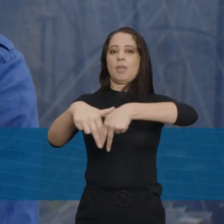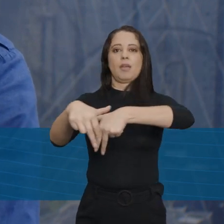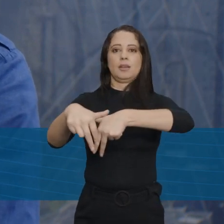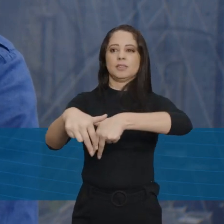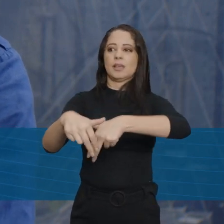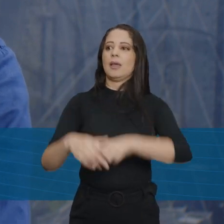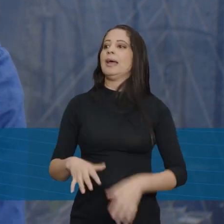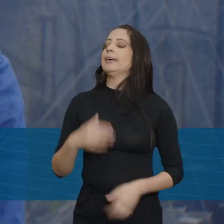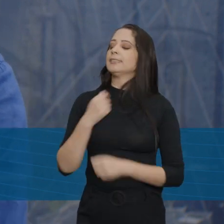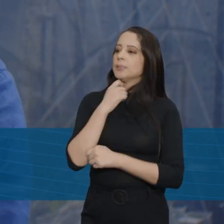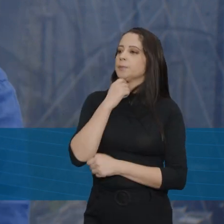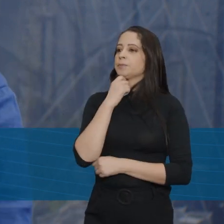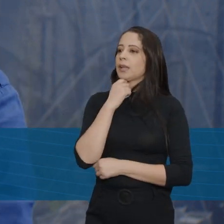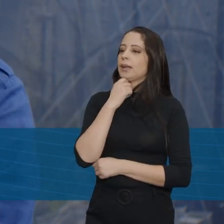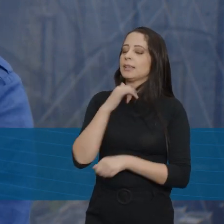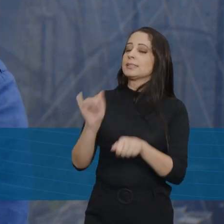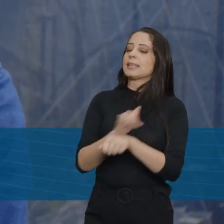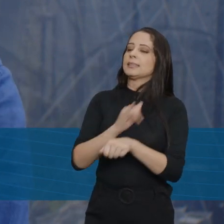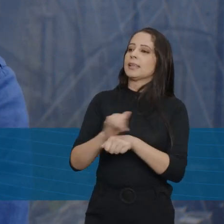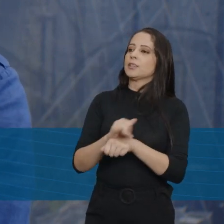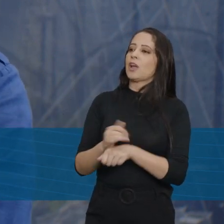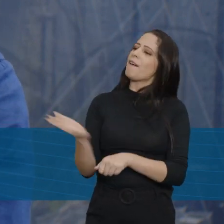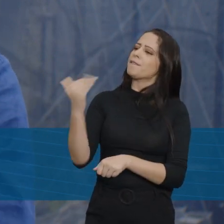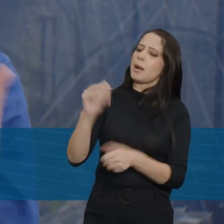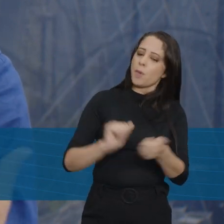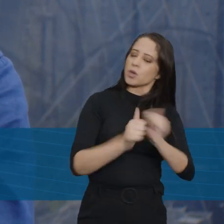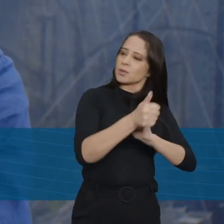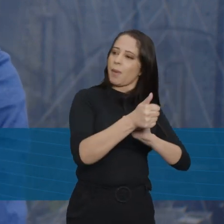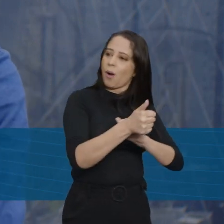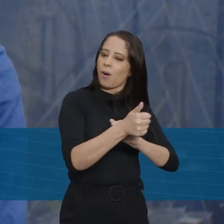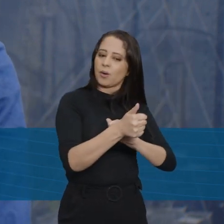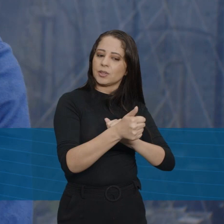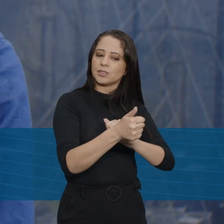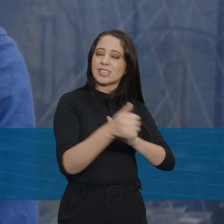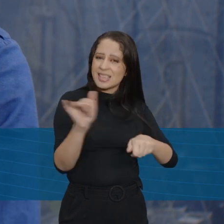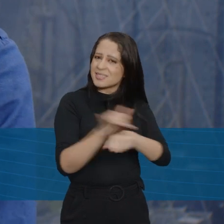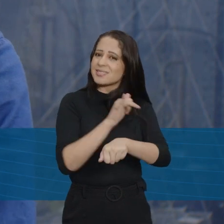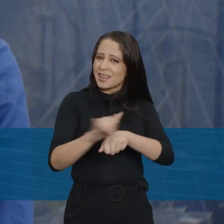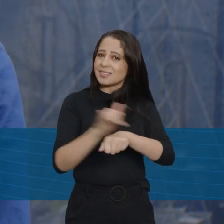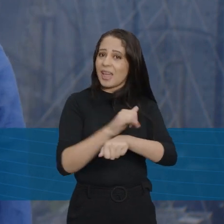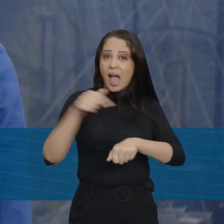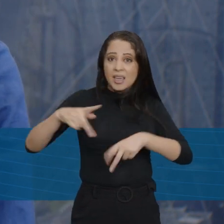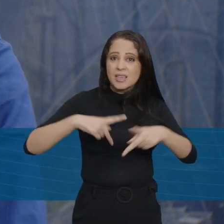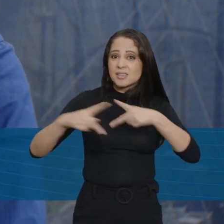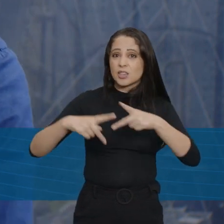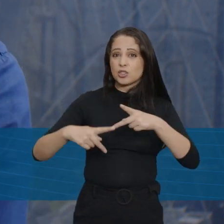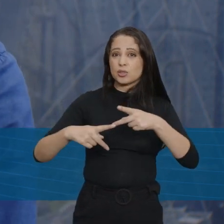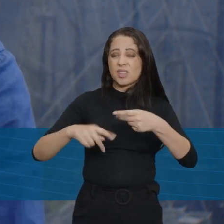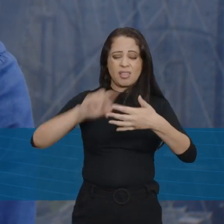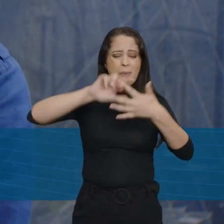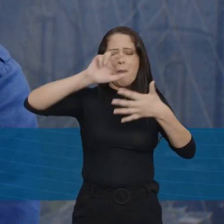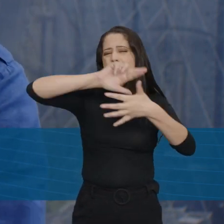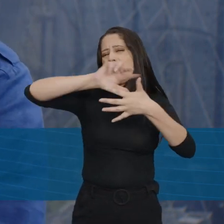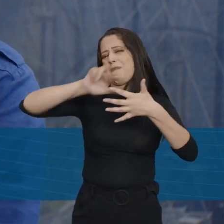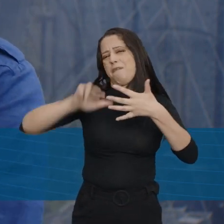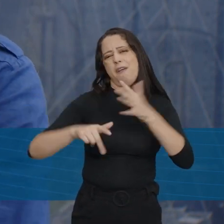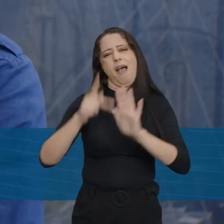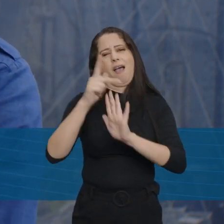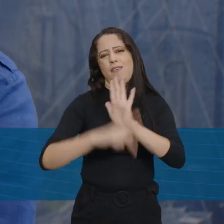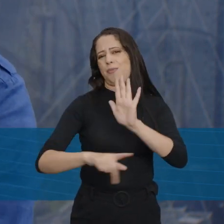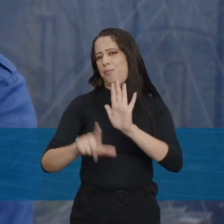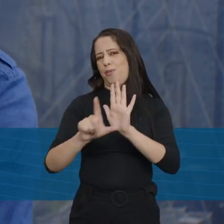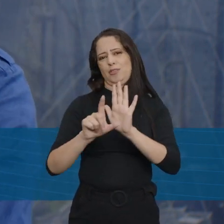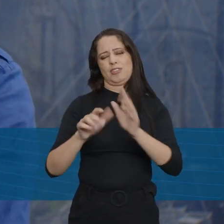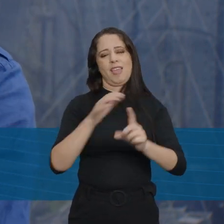gente, vamos colocar você numa aula de esporte? Vamos ver o que a prefeitura tem. Ainda mais a gente pensa em São José, tem tanto projeto social em São